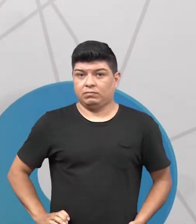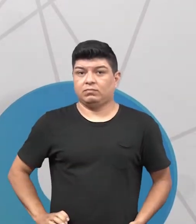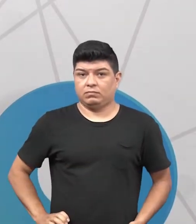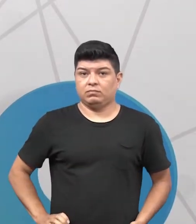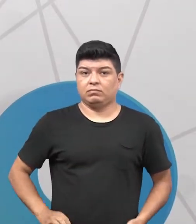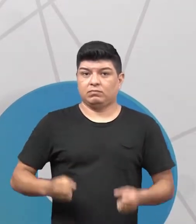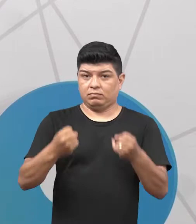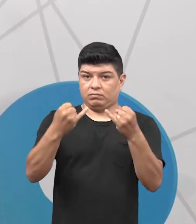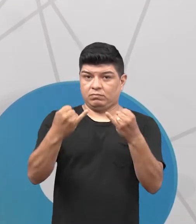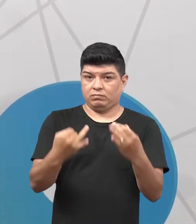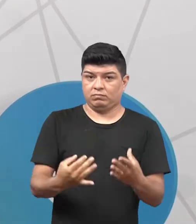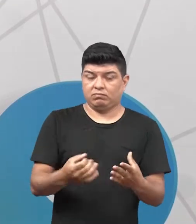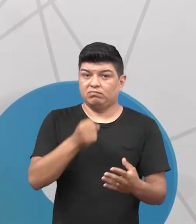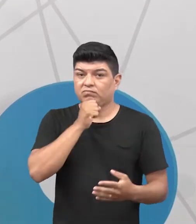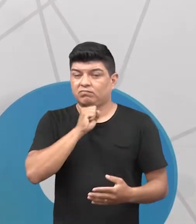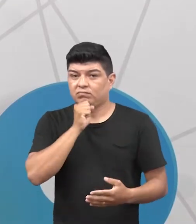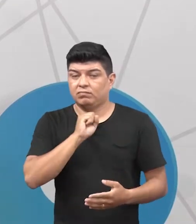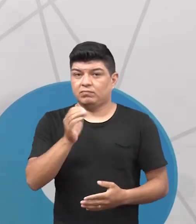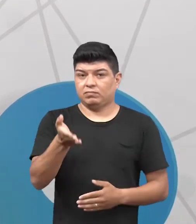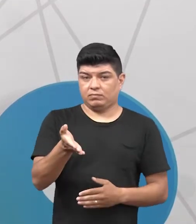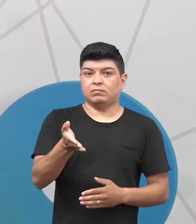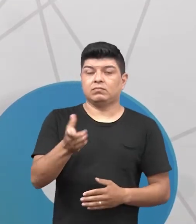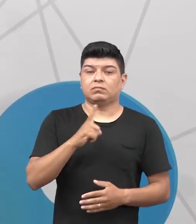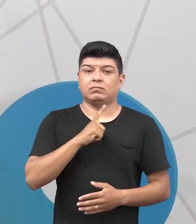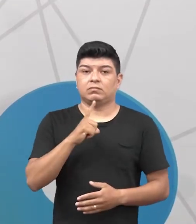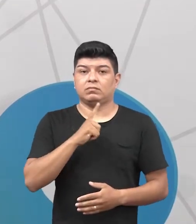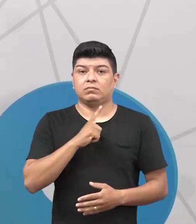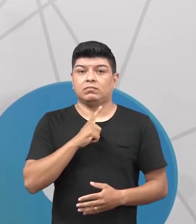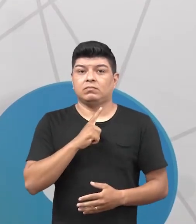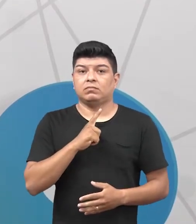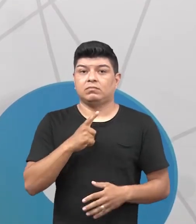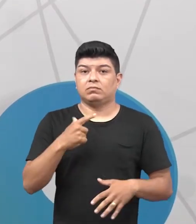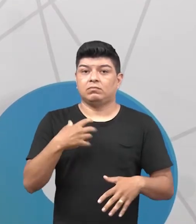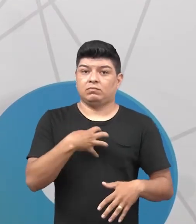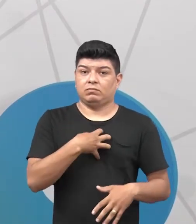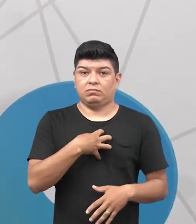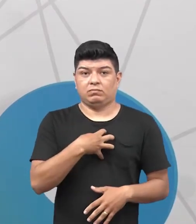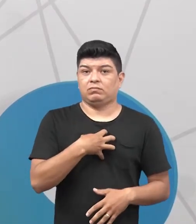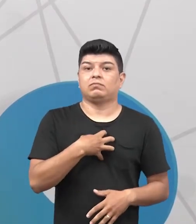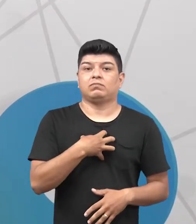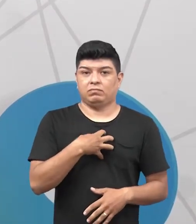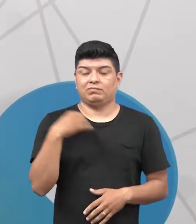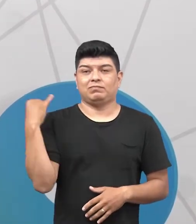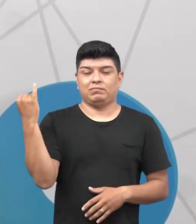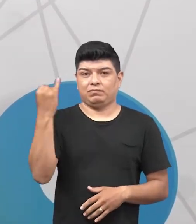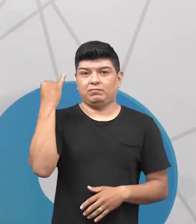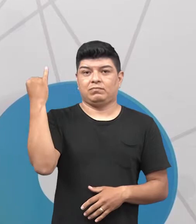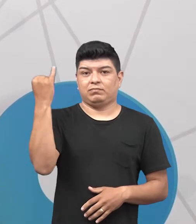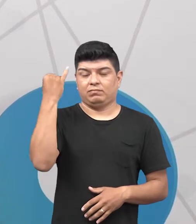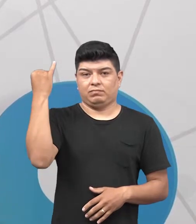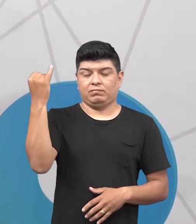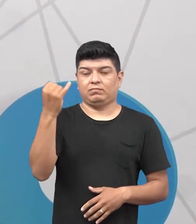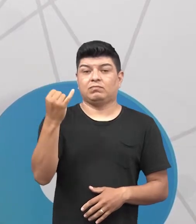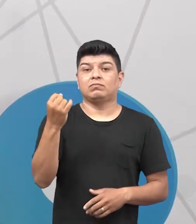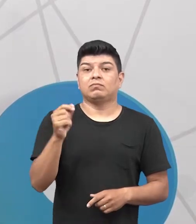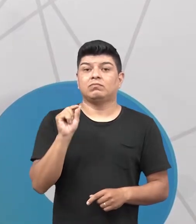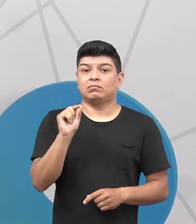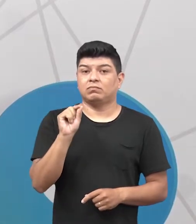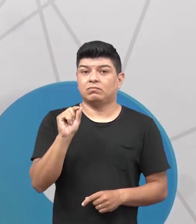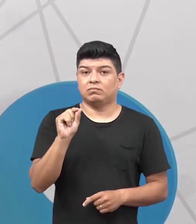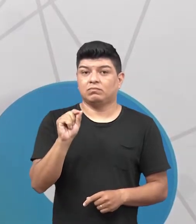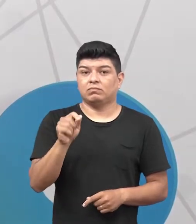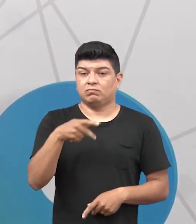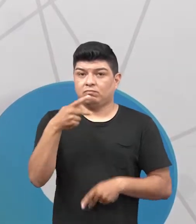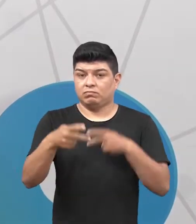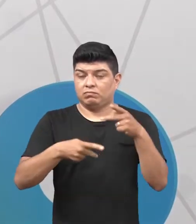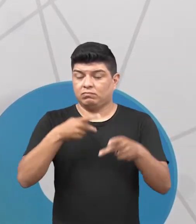de idoso, e ele tinha uma maneira muito interessante de filosofar. O seu